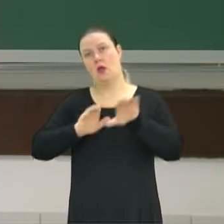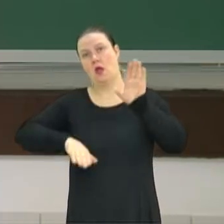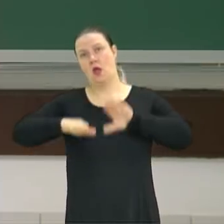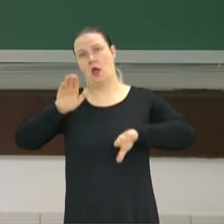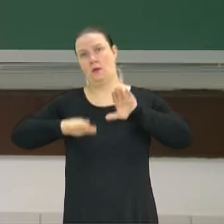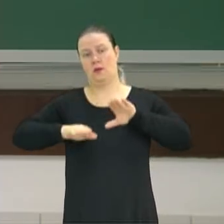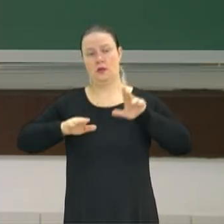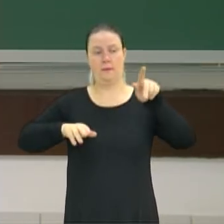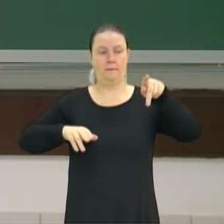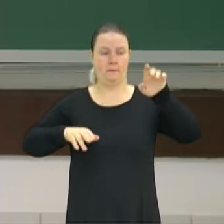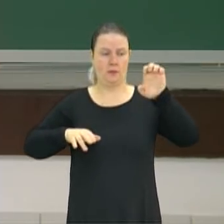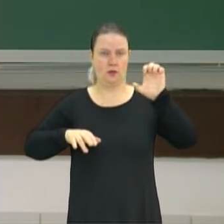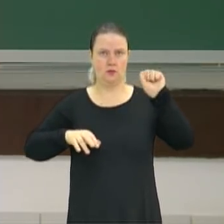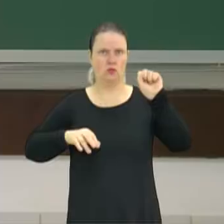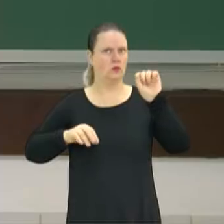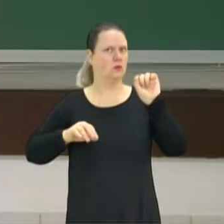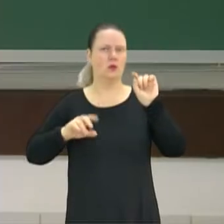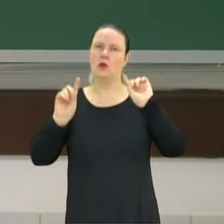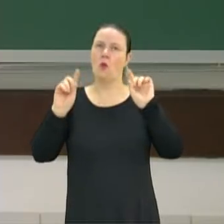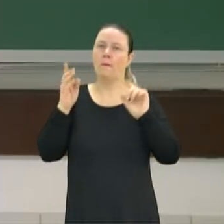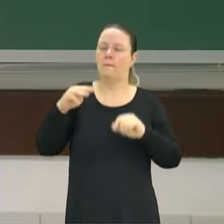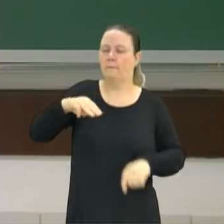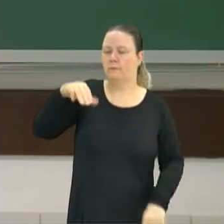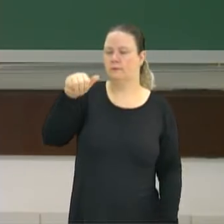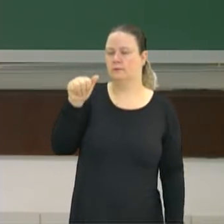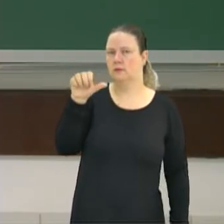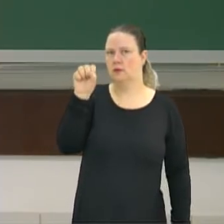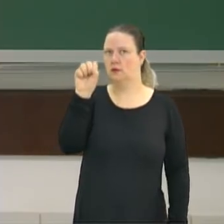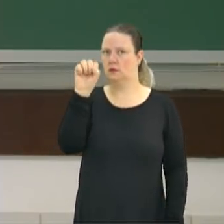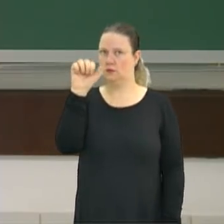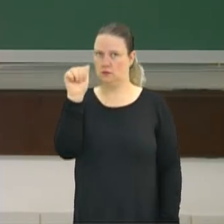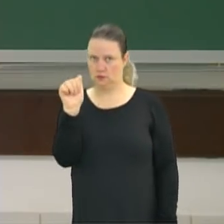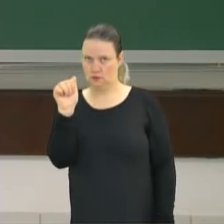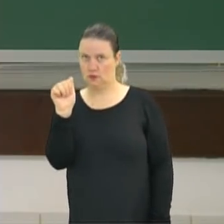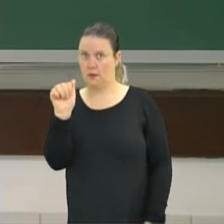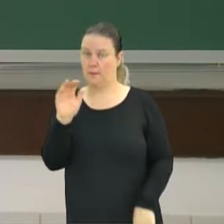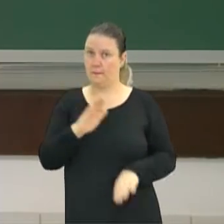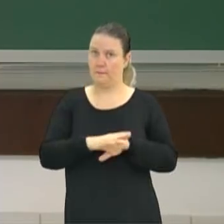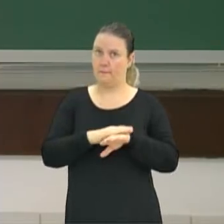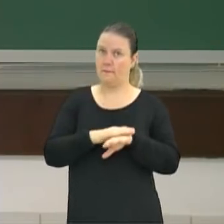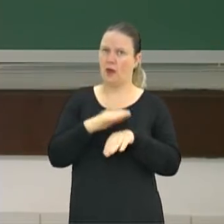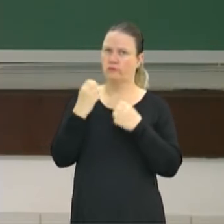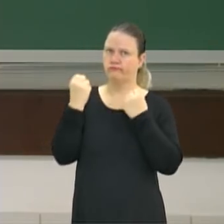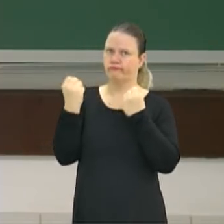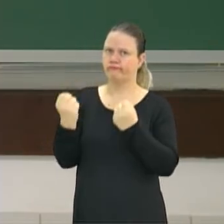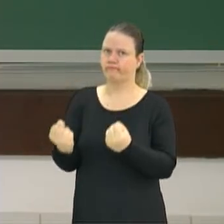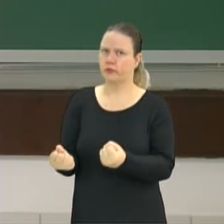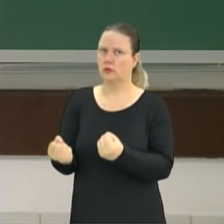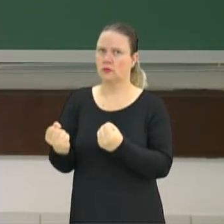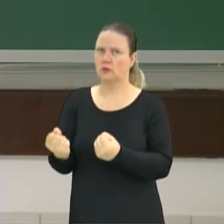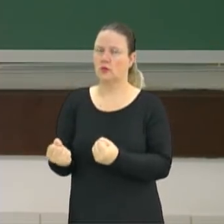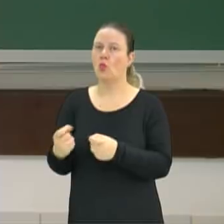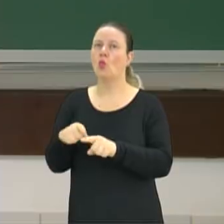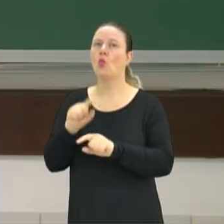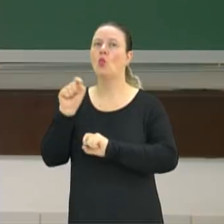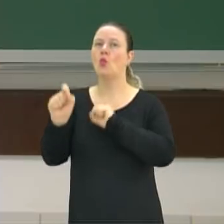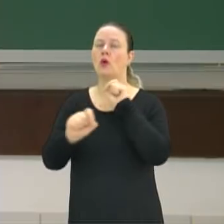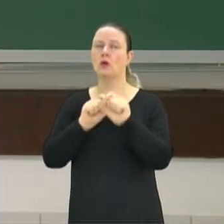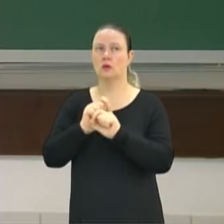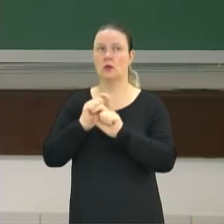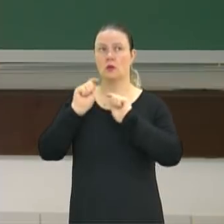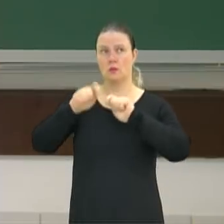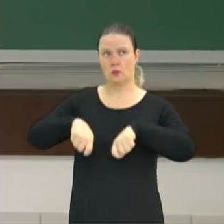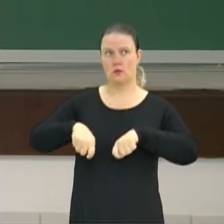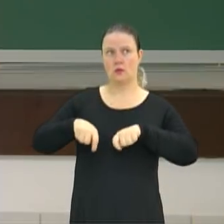associam ao peso. Concordam que uma árvore ela é muito mais pesada, né? Ela tem muito mais massa do que os insetos? Então pode ser de biomassa também,